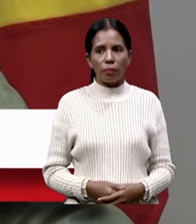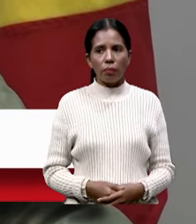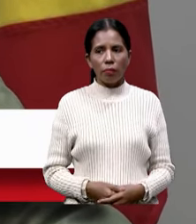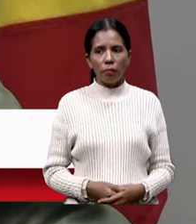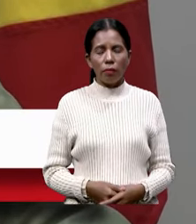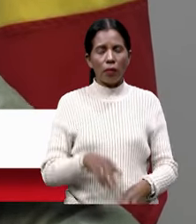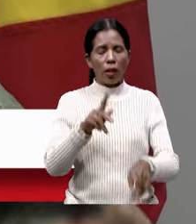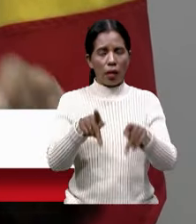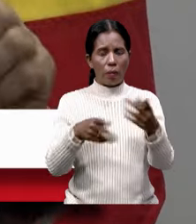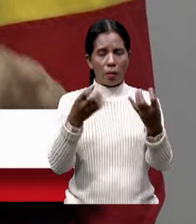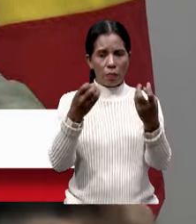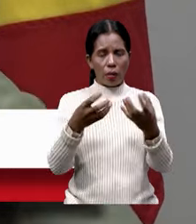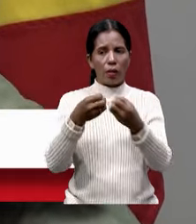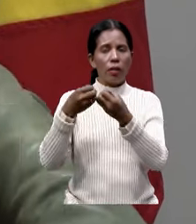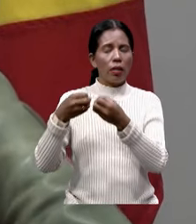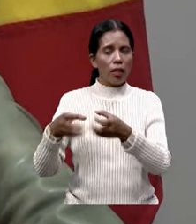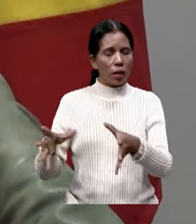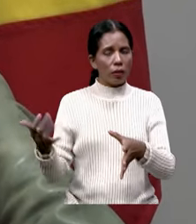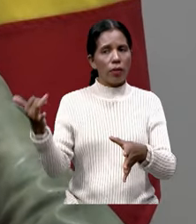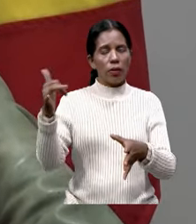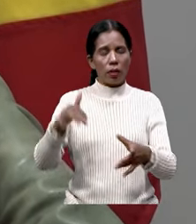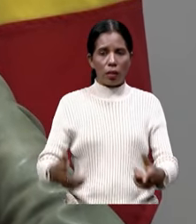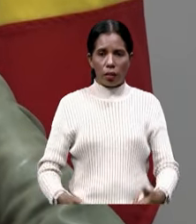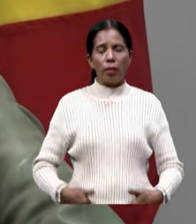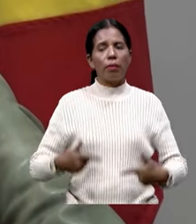Rio ba rio, maka la concernia vida.